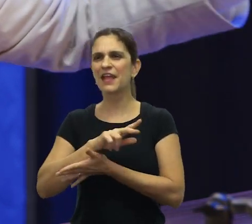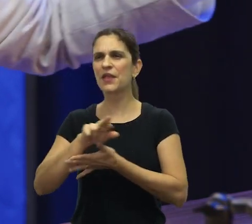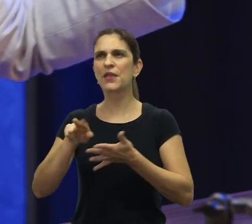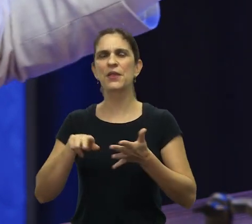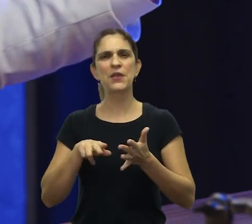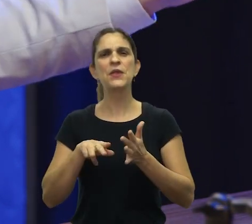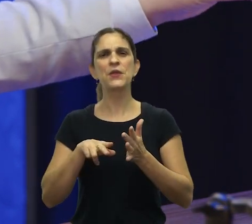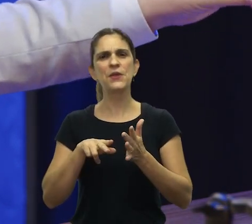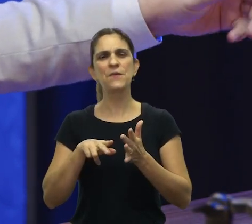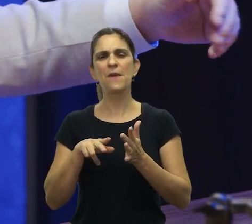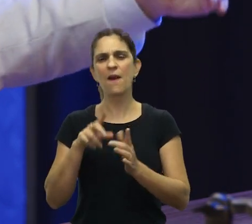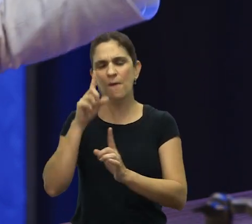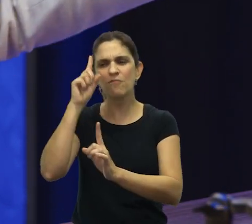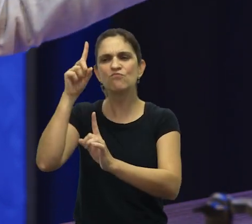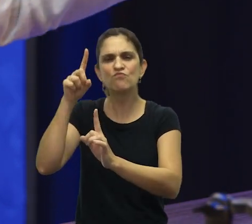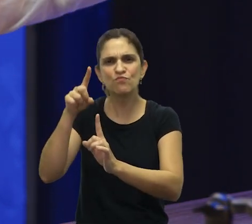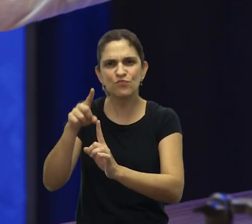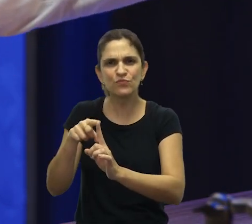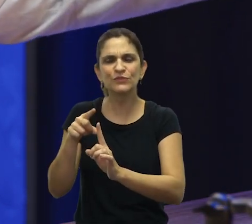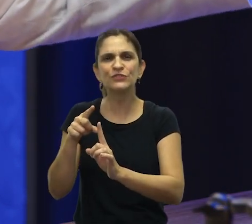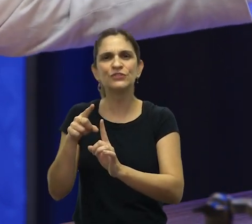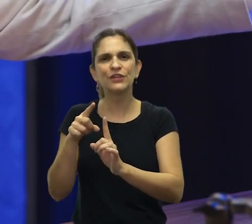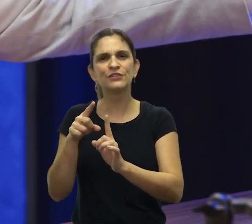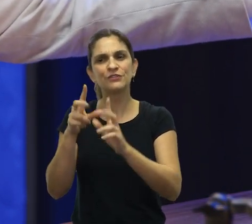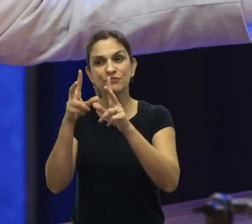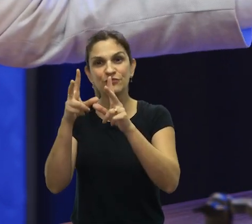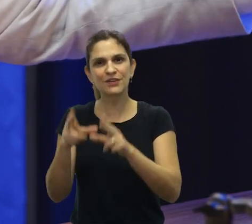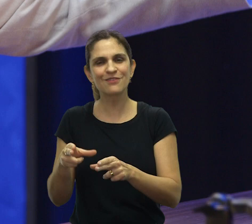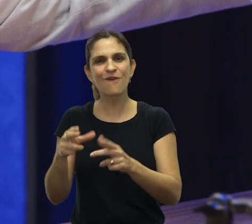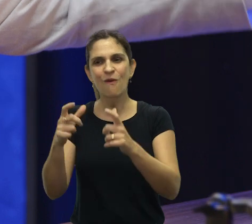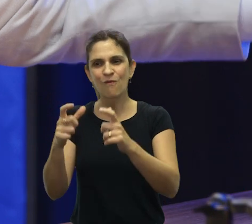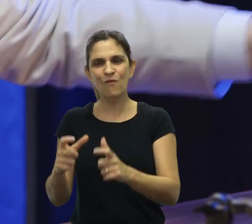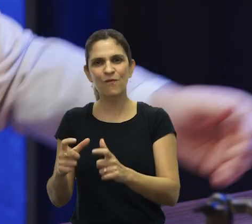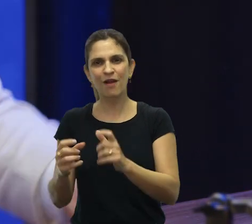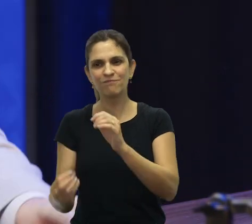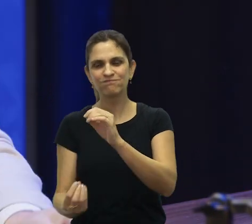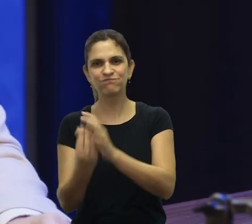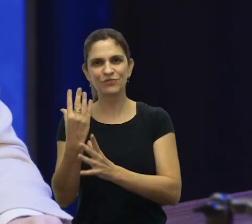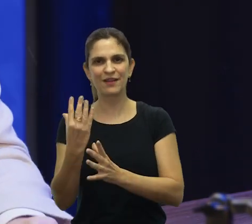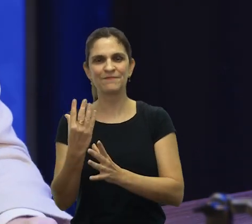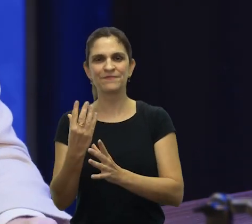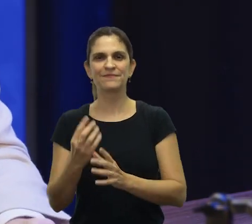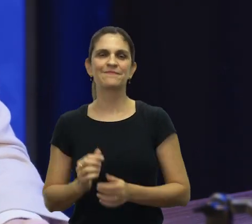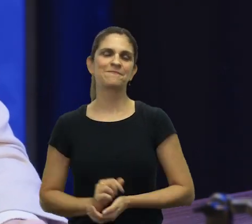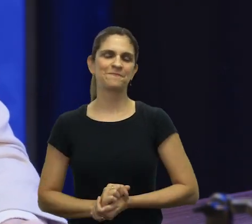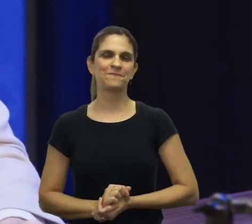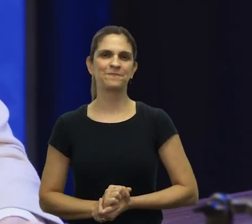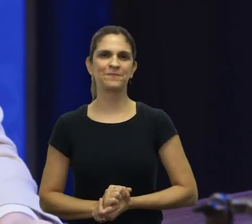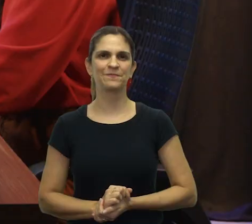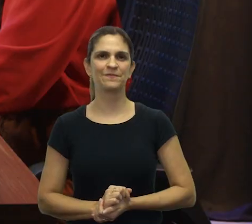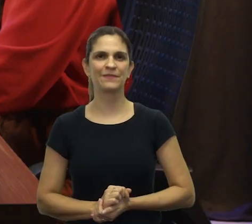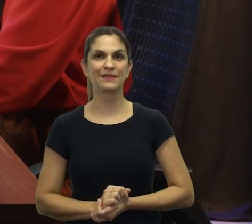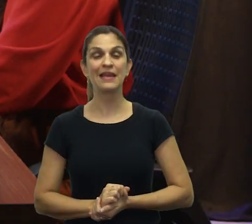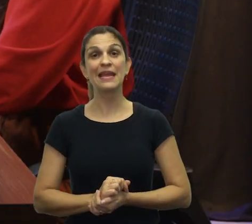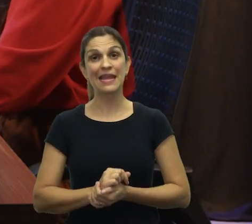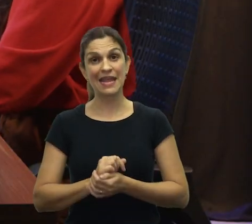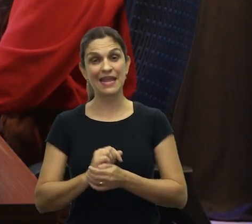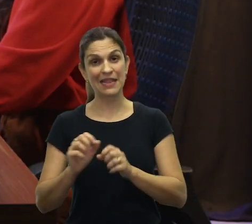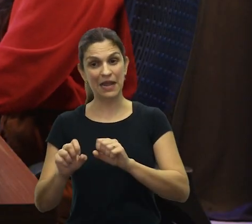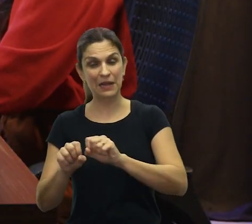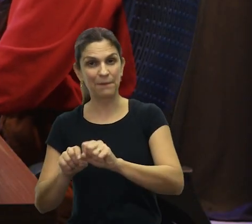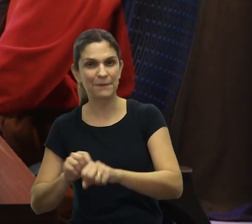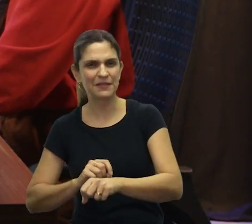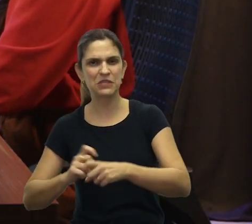um modelo parecido com esse e fazer uma diferença na vida daquelas pessoas. Porque quando a gente faz